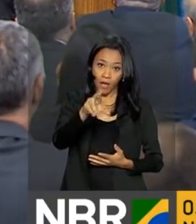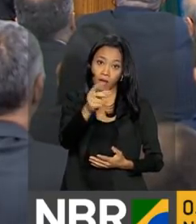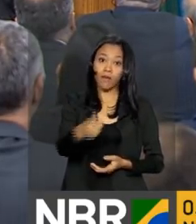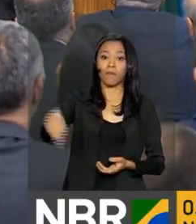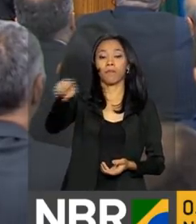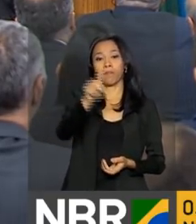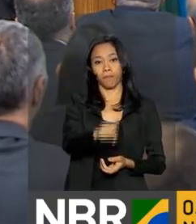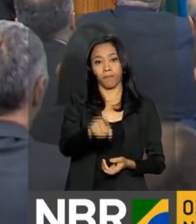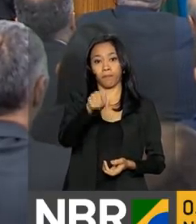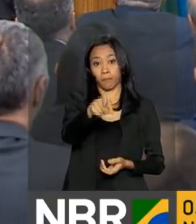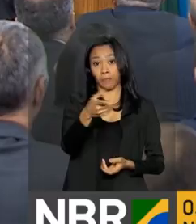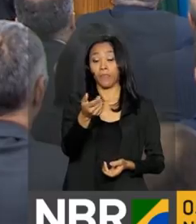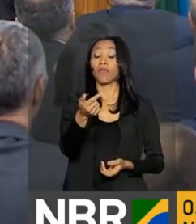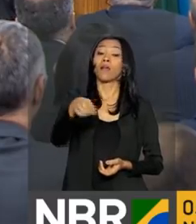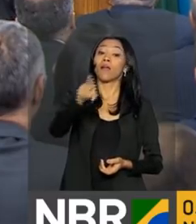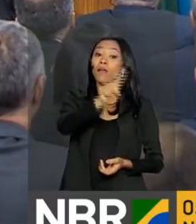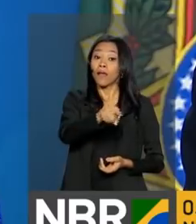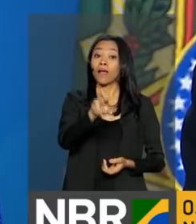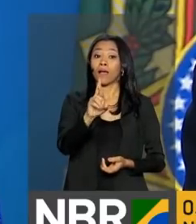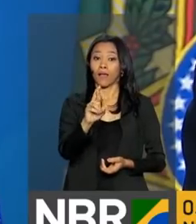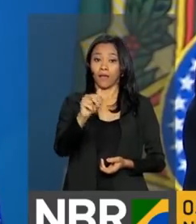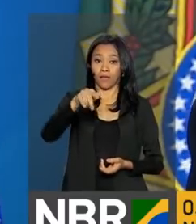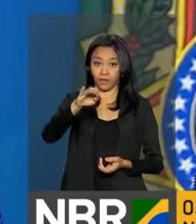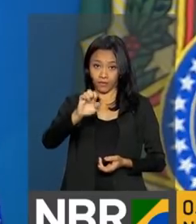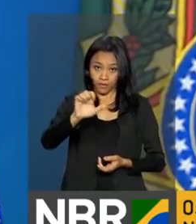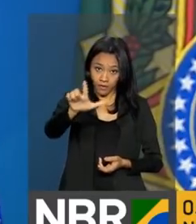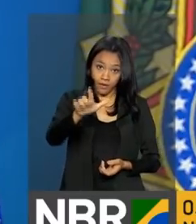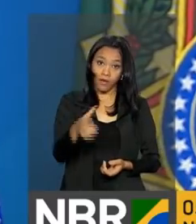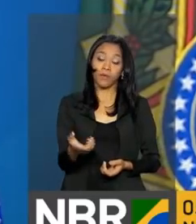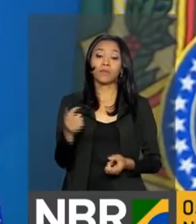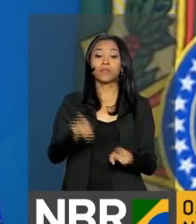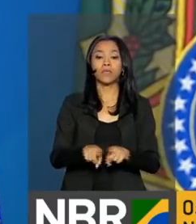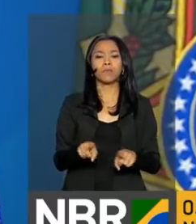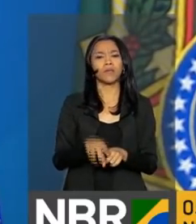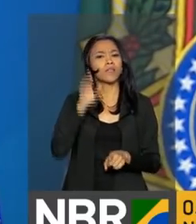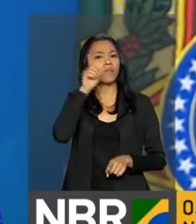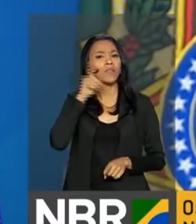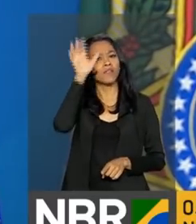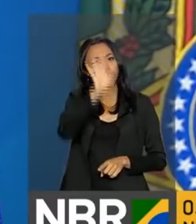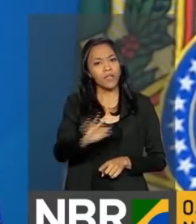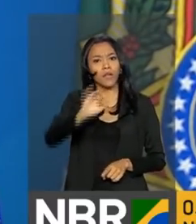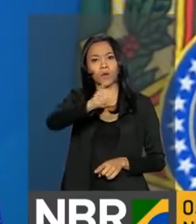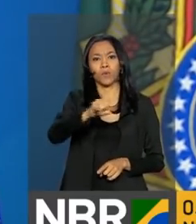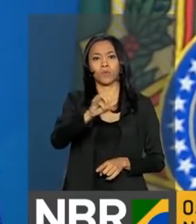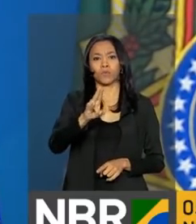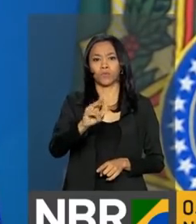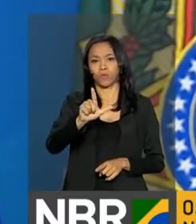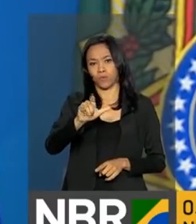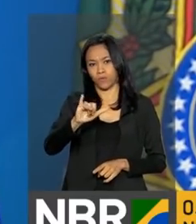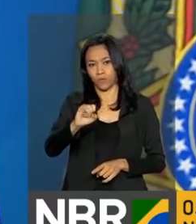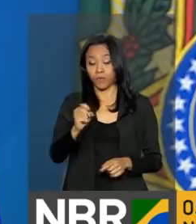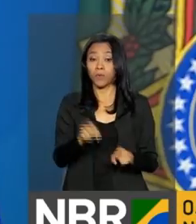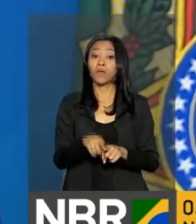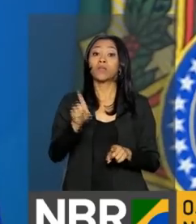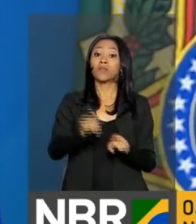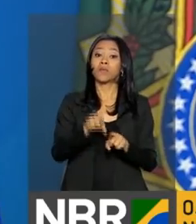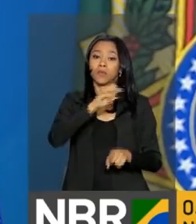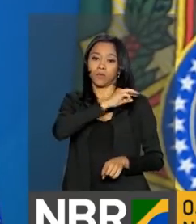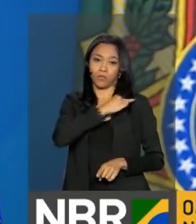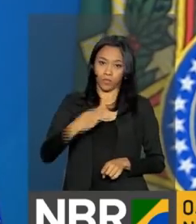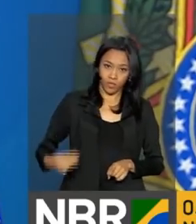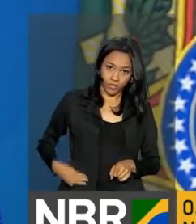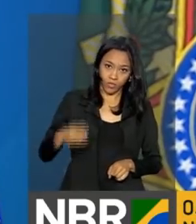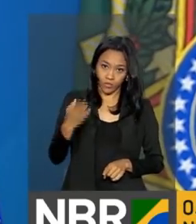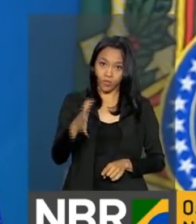tóffoli a chorar que é o dote o deputado federal julio lopes o ministro josé coelho ferreira